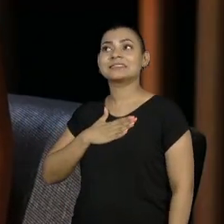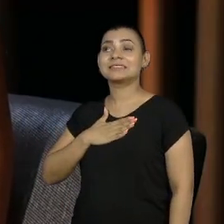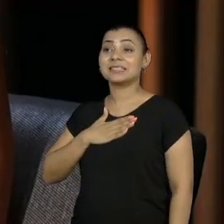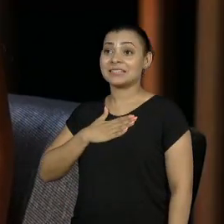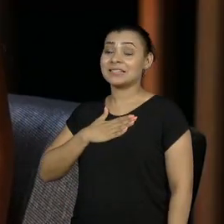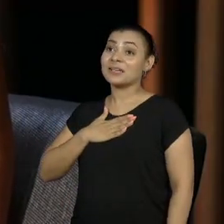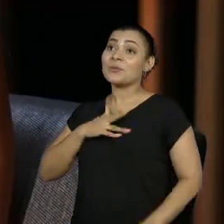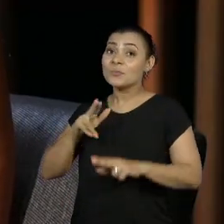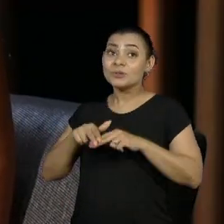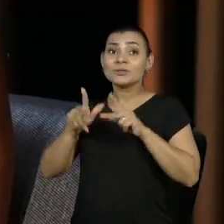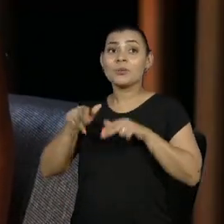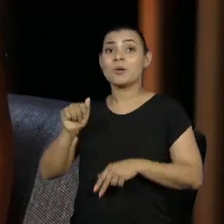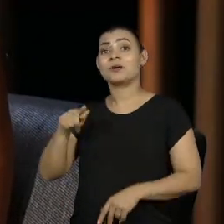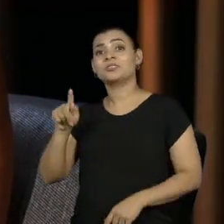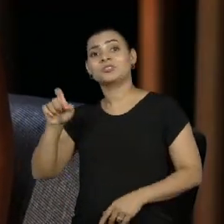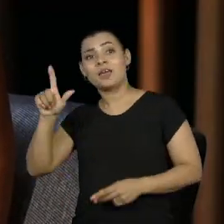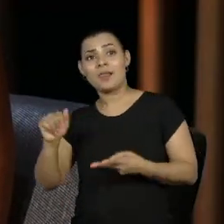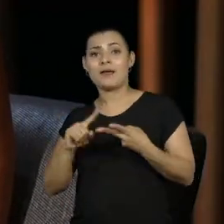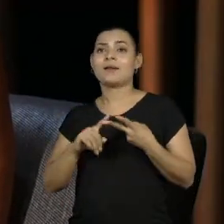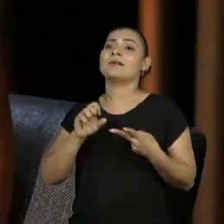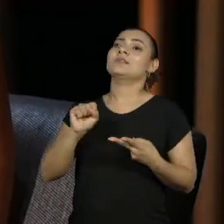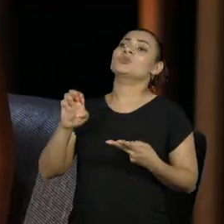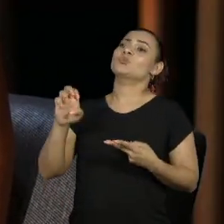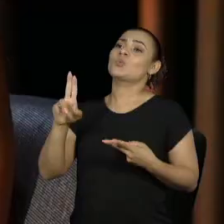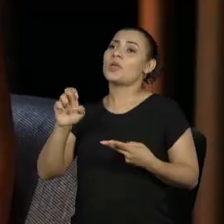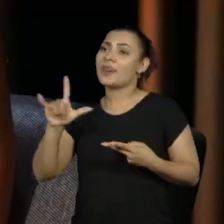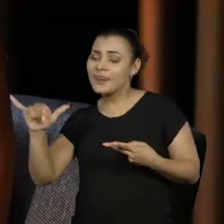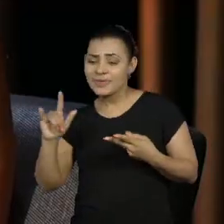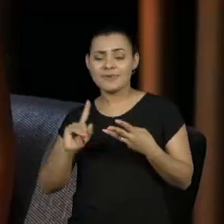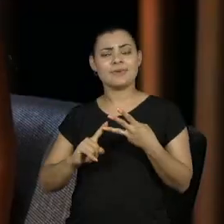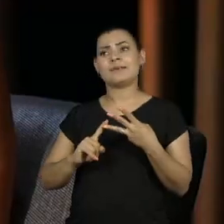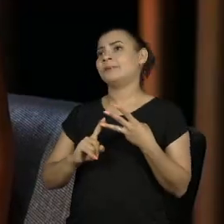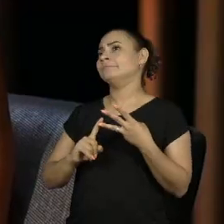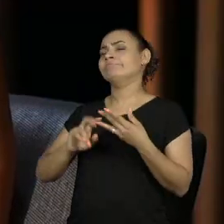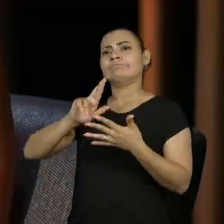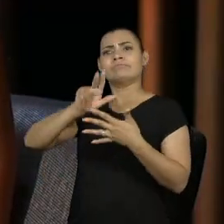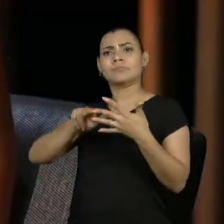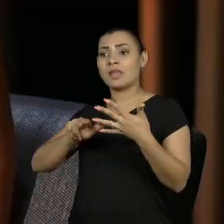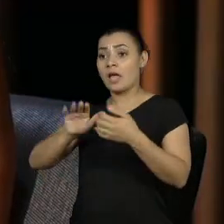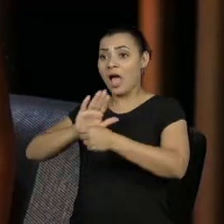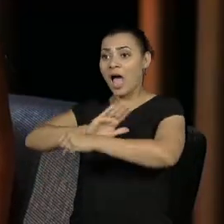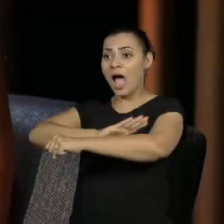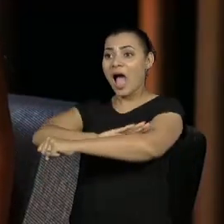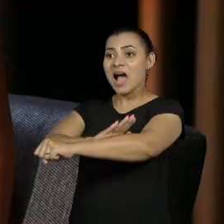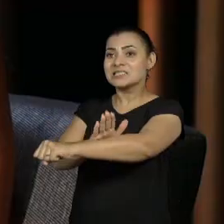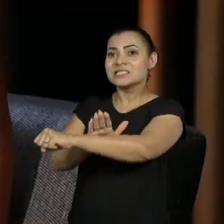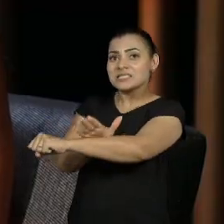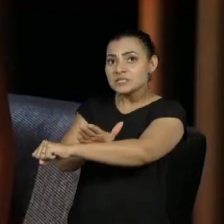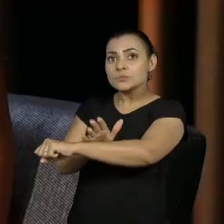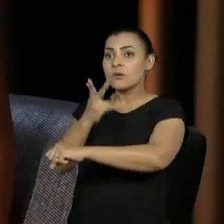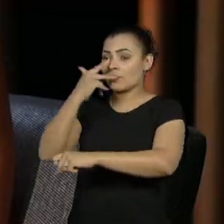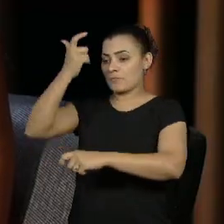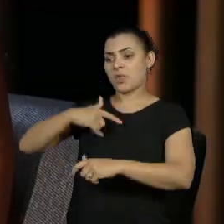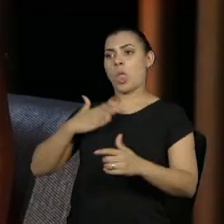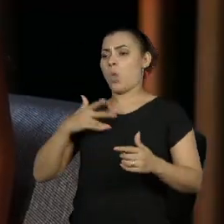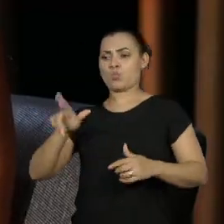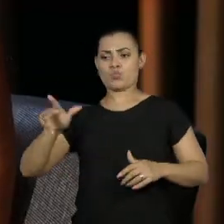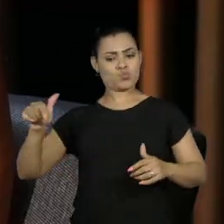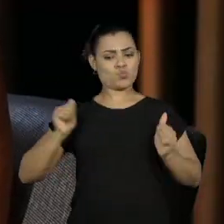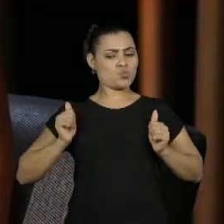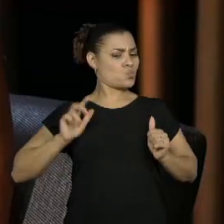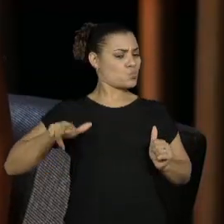pouco que Angela Davis disso ele Carneiro ou seja o anti-racismo não basta você dizer que não é racista